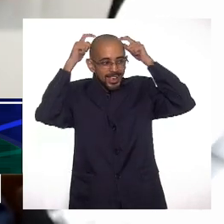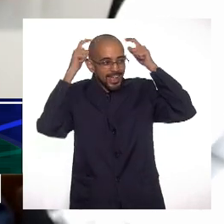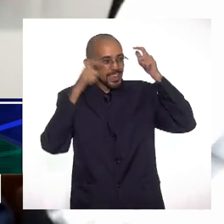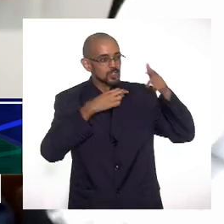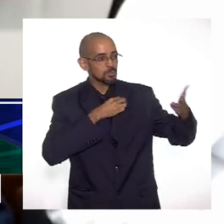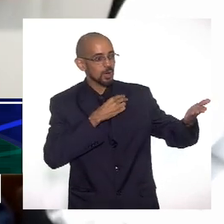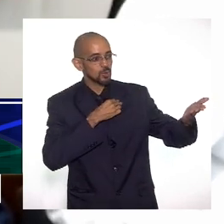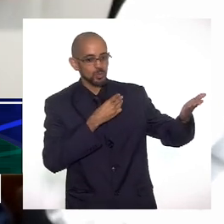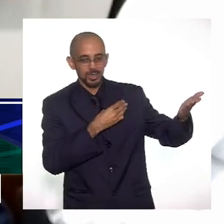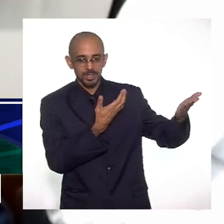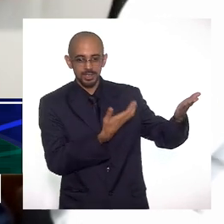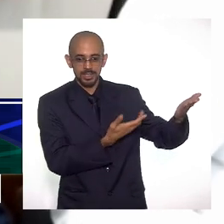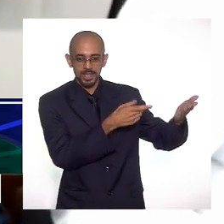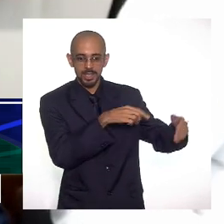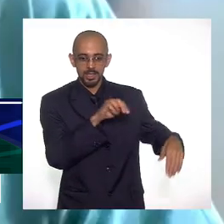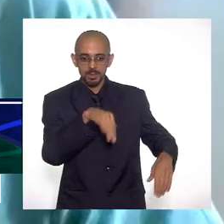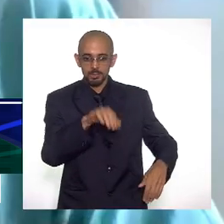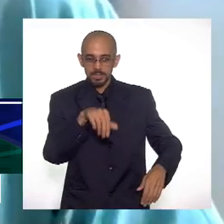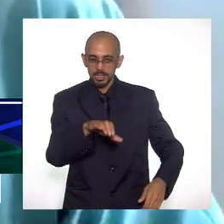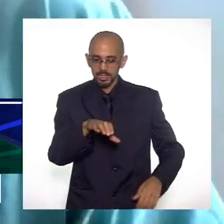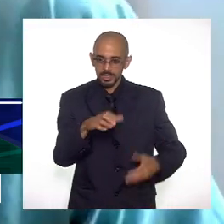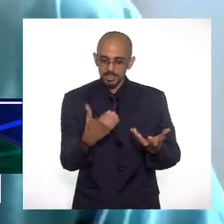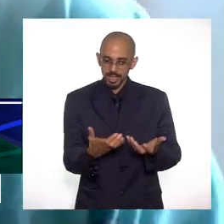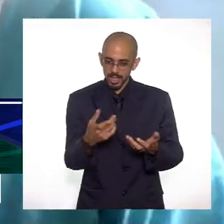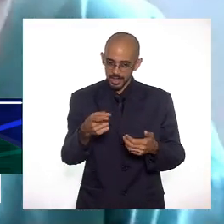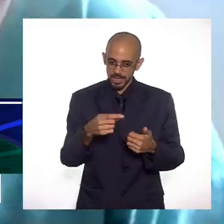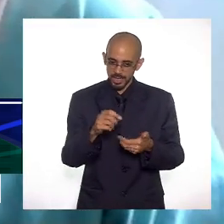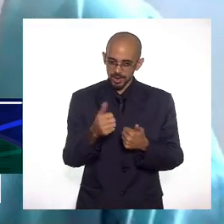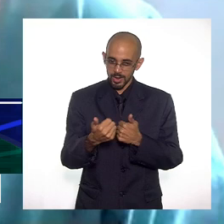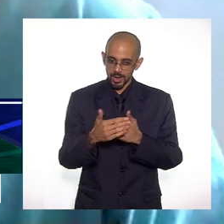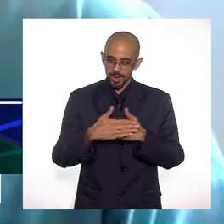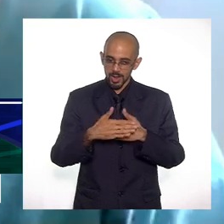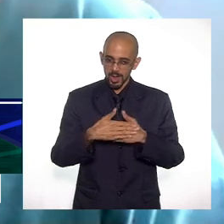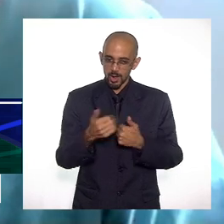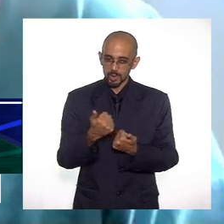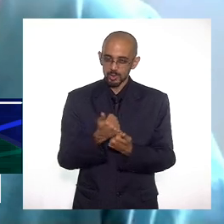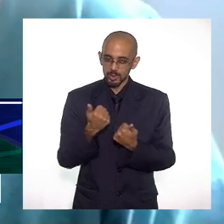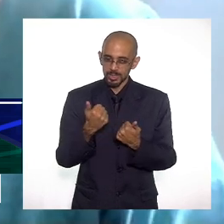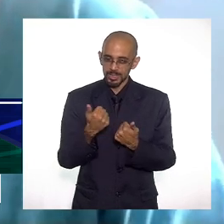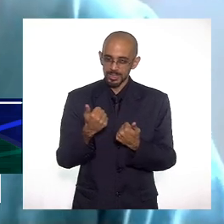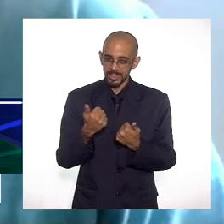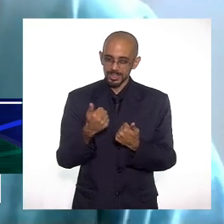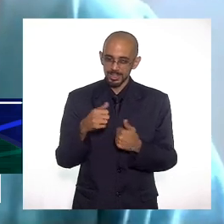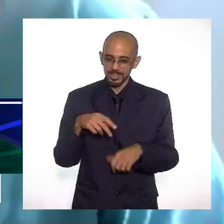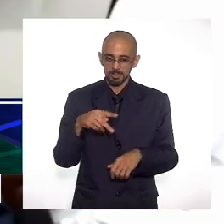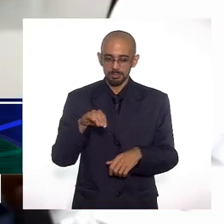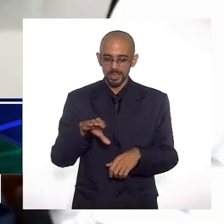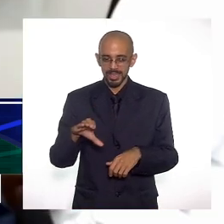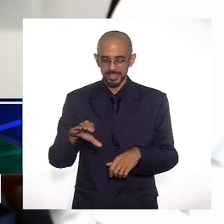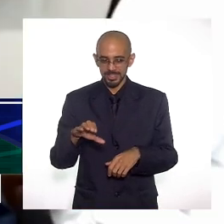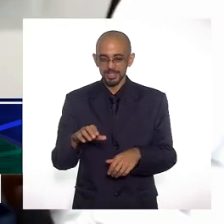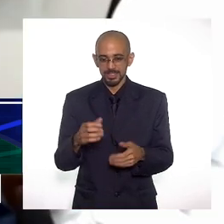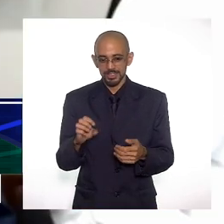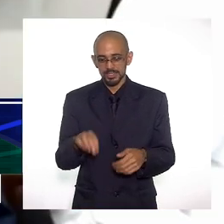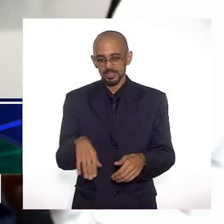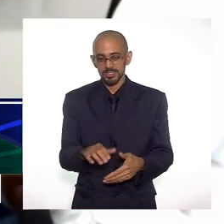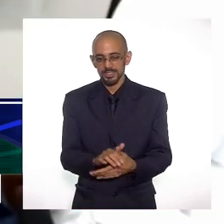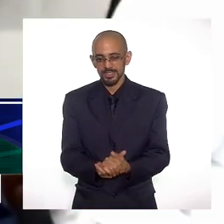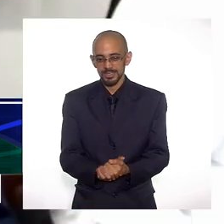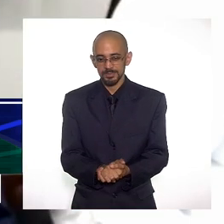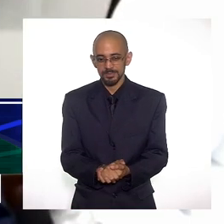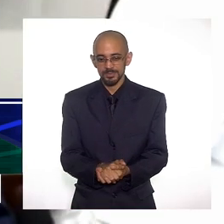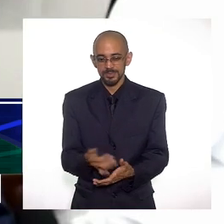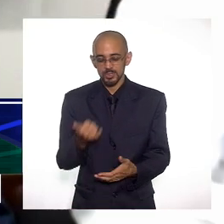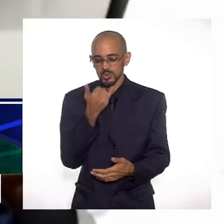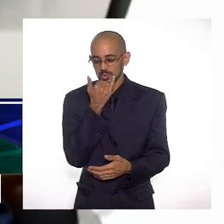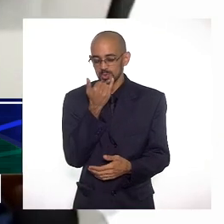autoria na PEC, Mink? Ah, sim, sim. Eu achei que eu já tinha pedido, claro. Tranquilo.